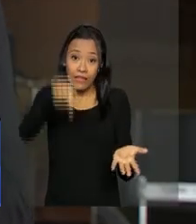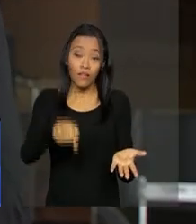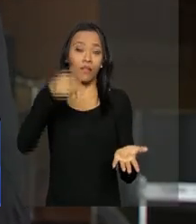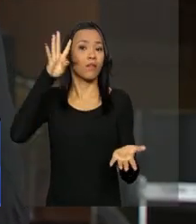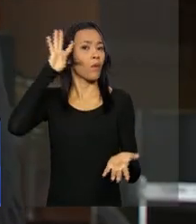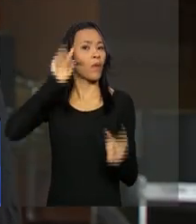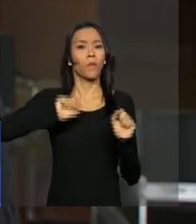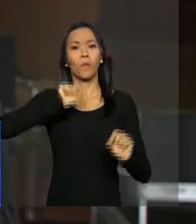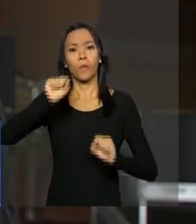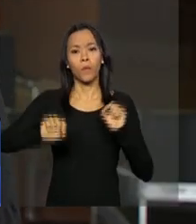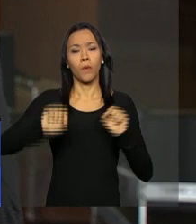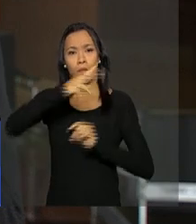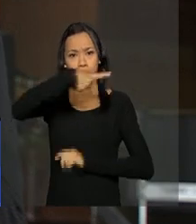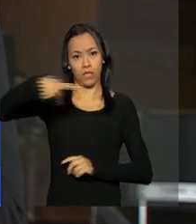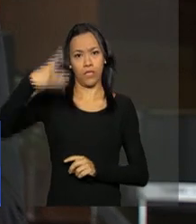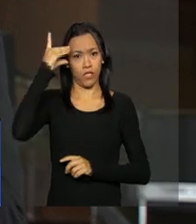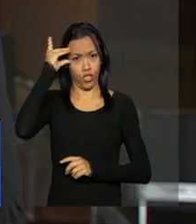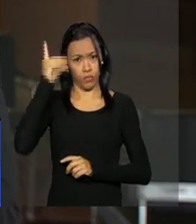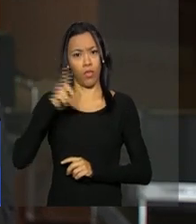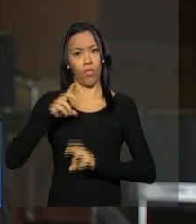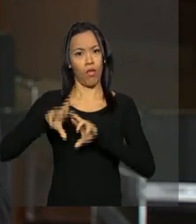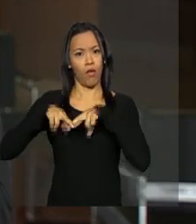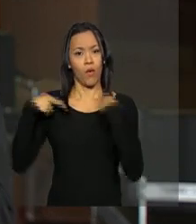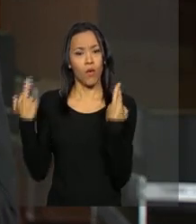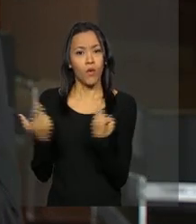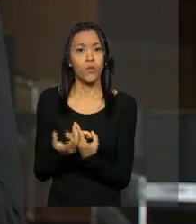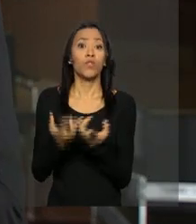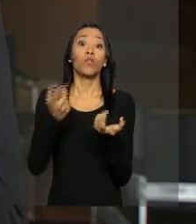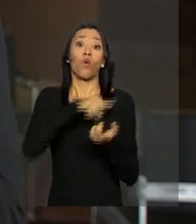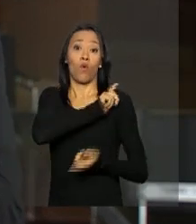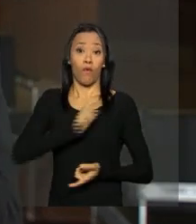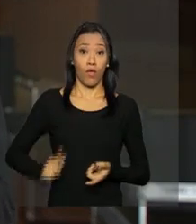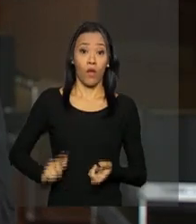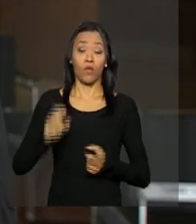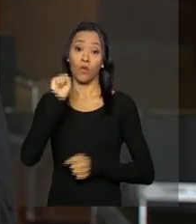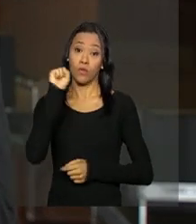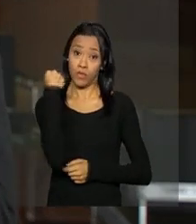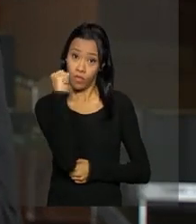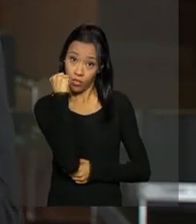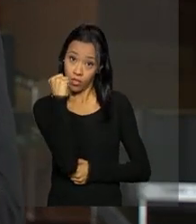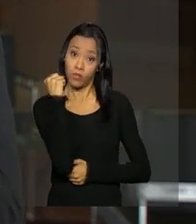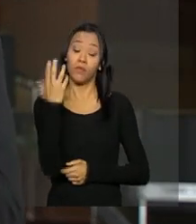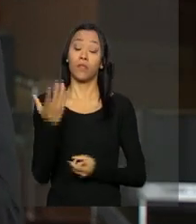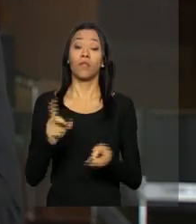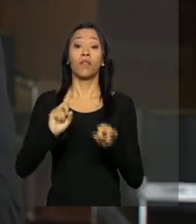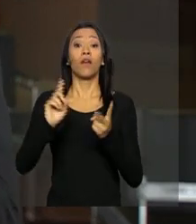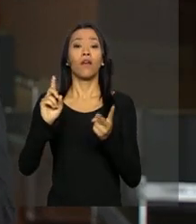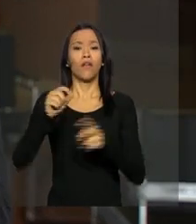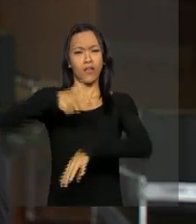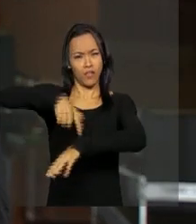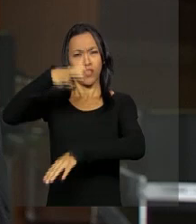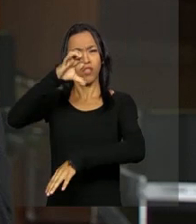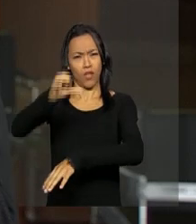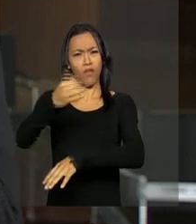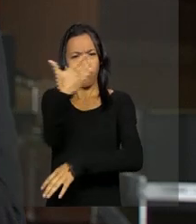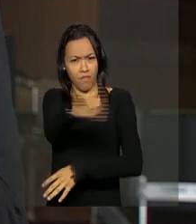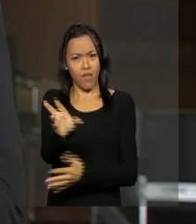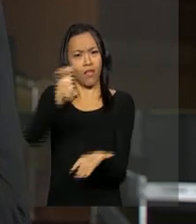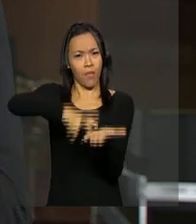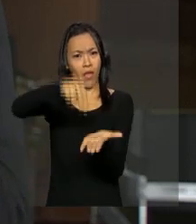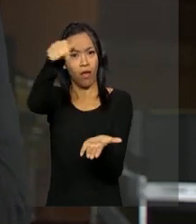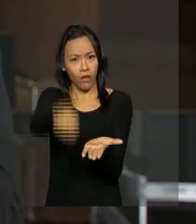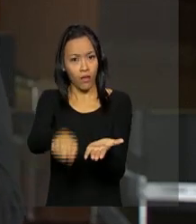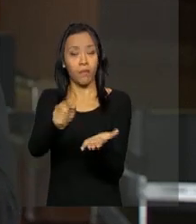Ira a presidenta de uma russef se reúne com o governador de Sergipe Jackson Barreto de Lima às 9:30 da manhã aqui no Palácio do